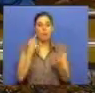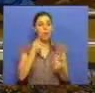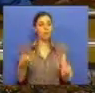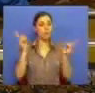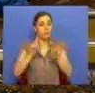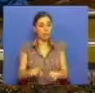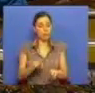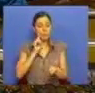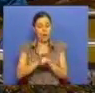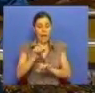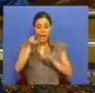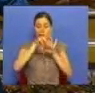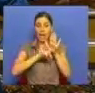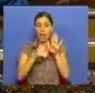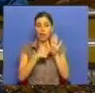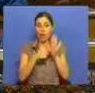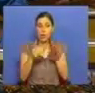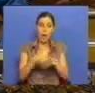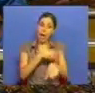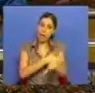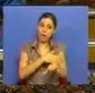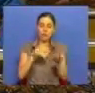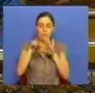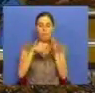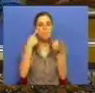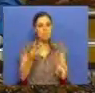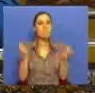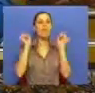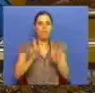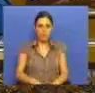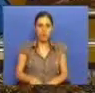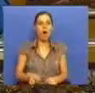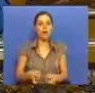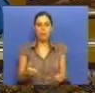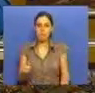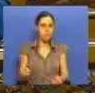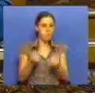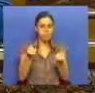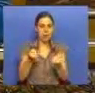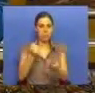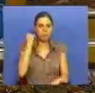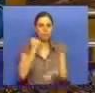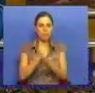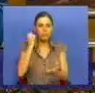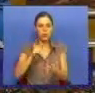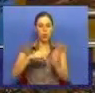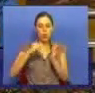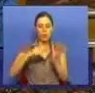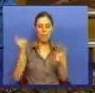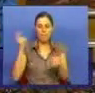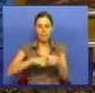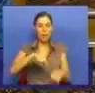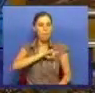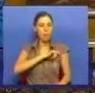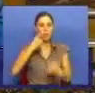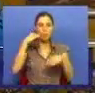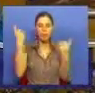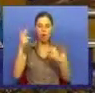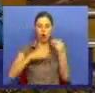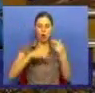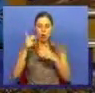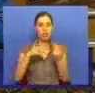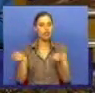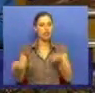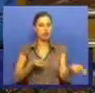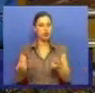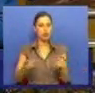retomando um anterior relatório, volta novamente a recusar o visto ao contrato de parceria público-privada para a construção e